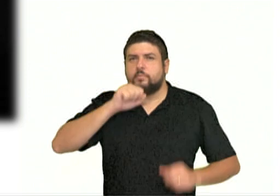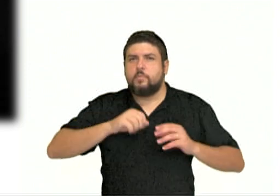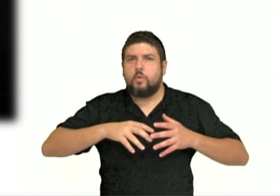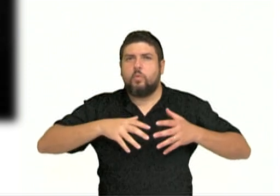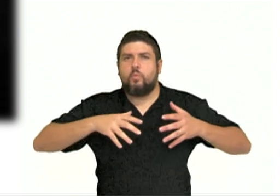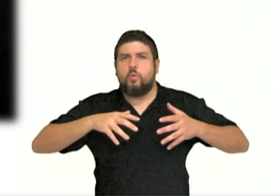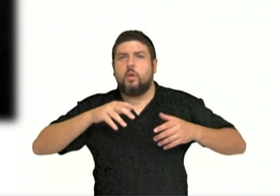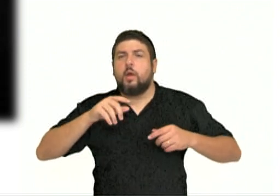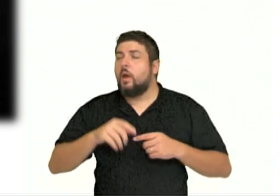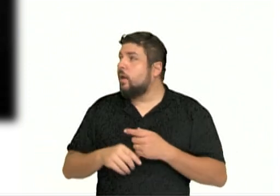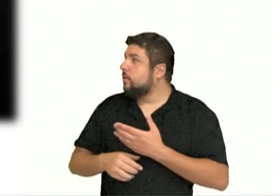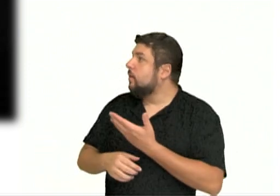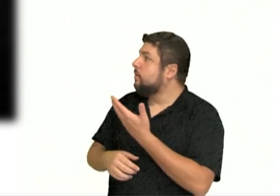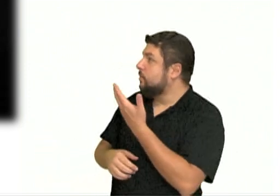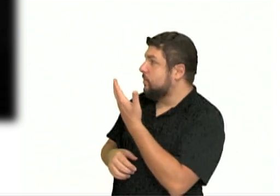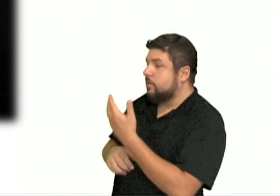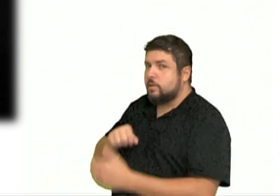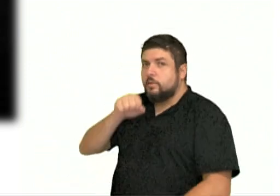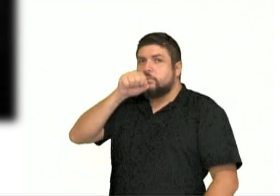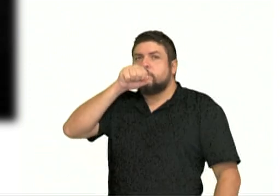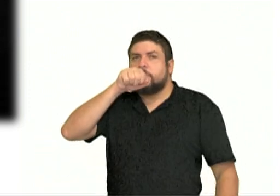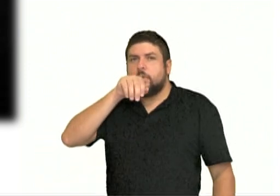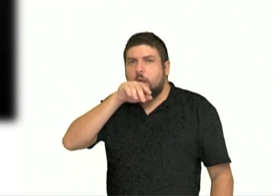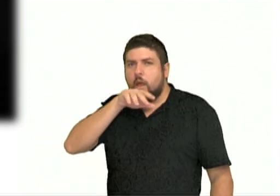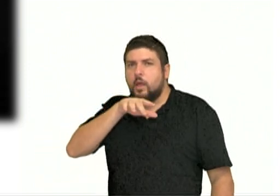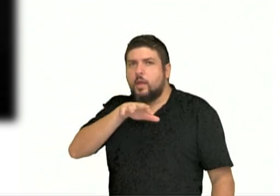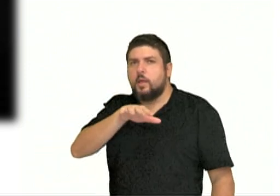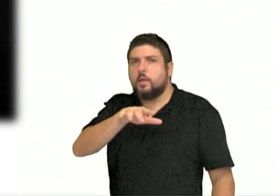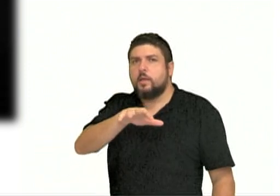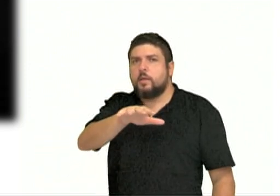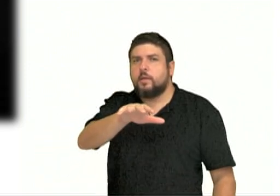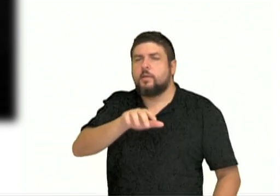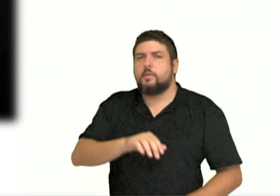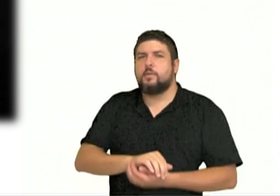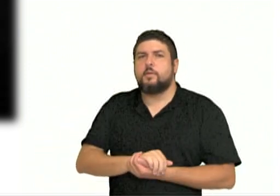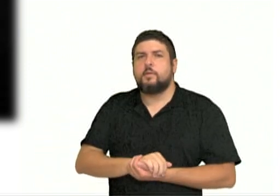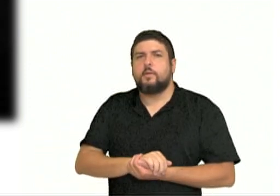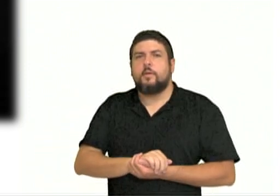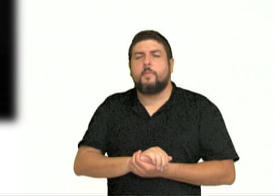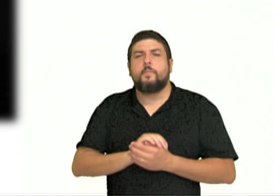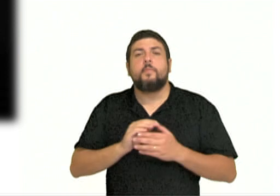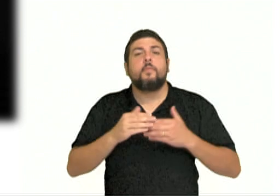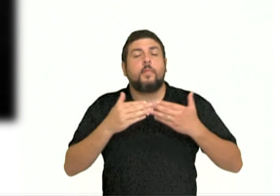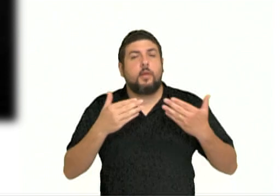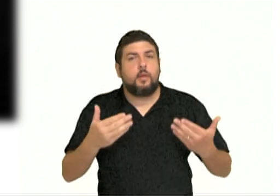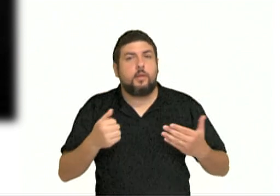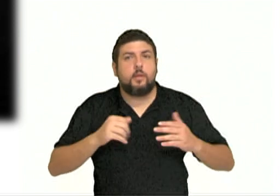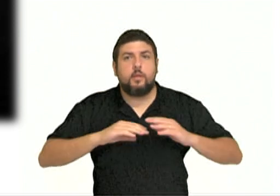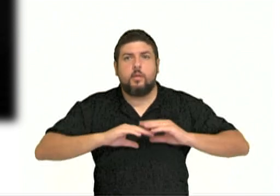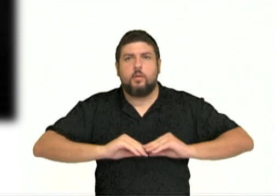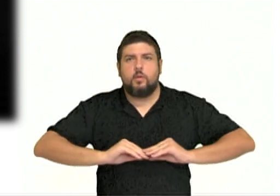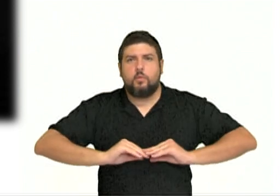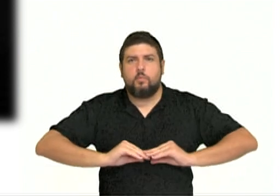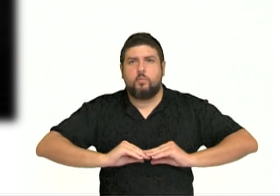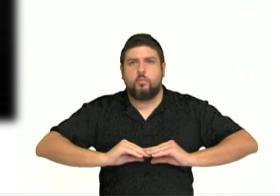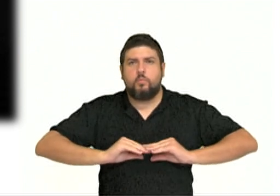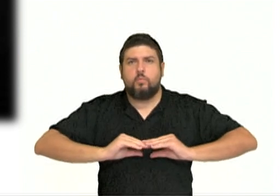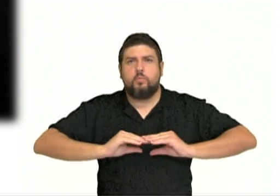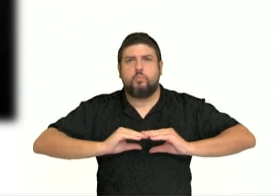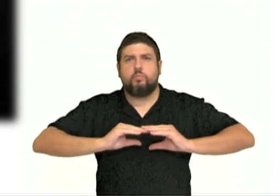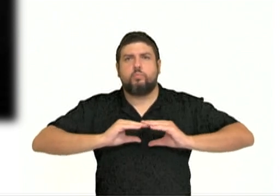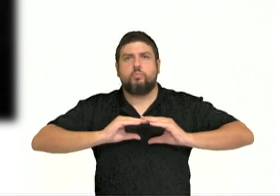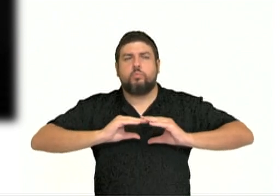expiração acontecendo, a saída de ar. Então, percebam que, à medida que o diafragma está relaxando, ele